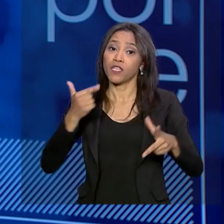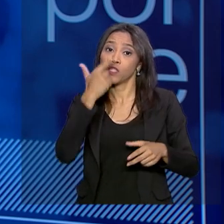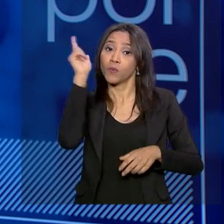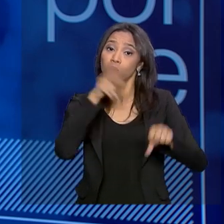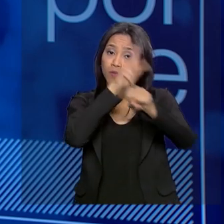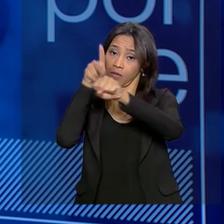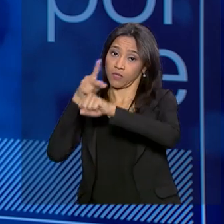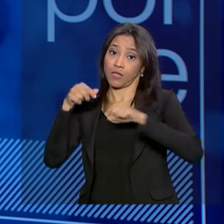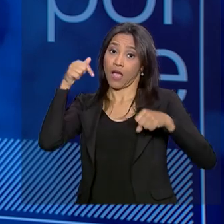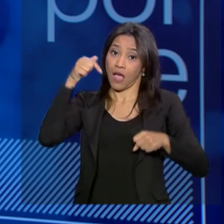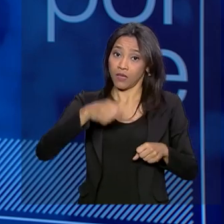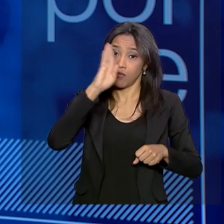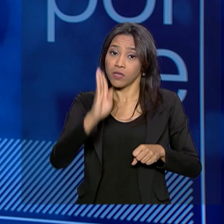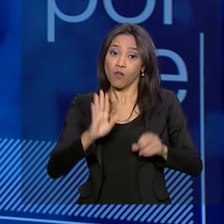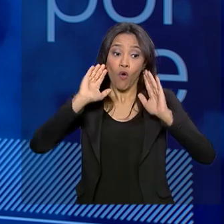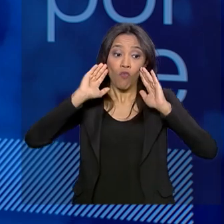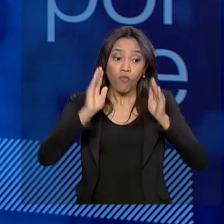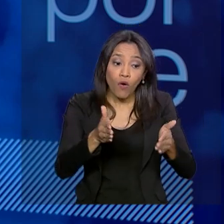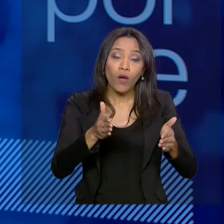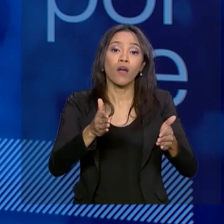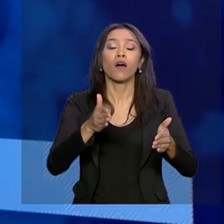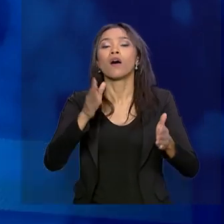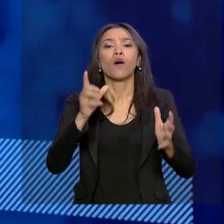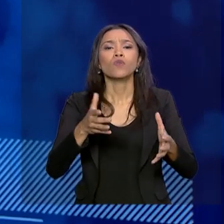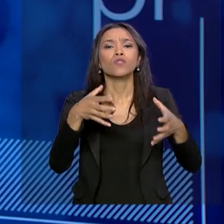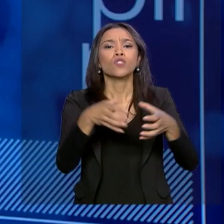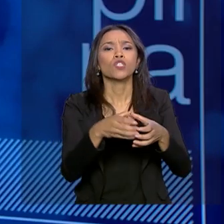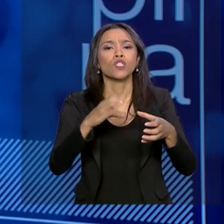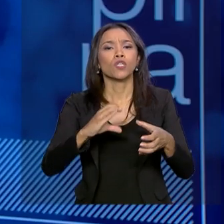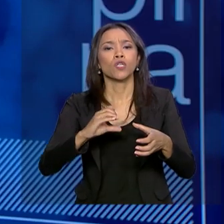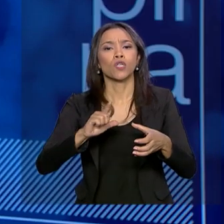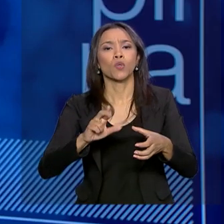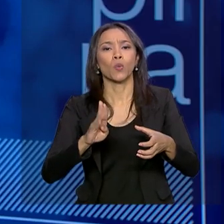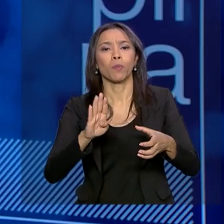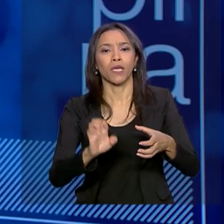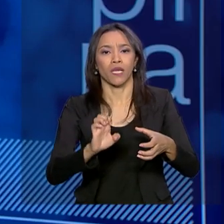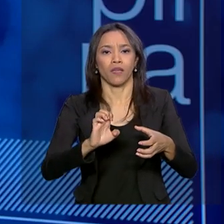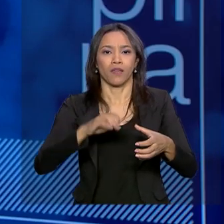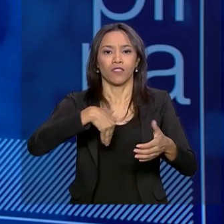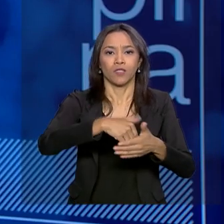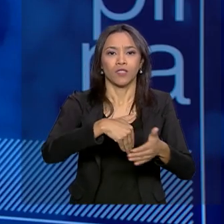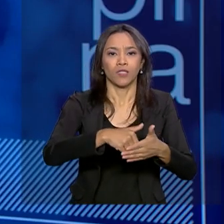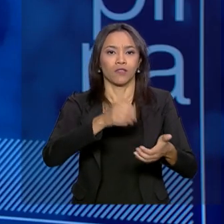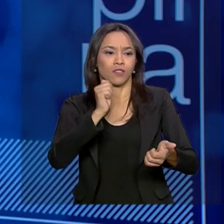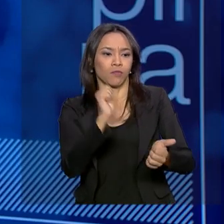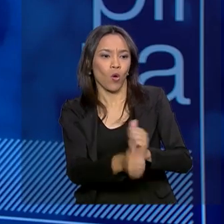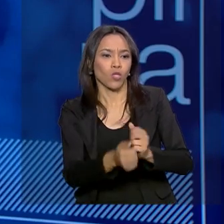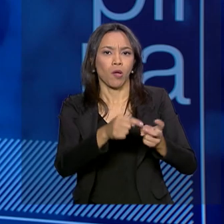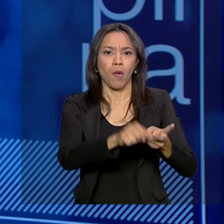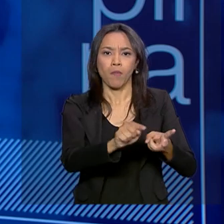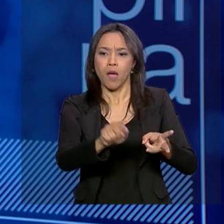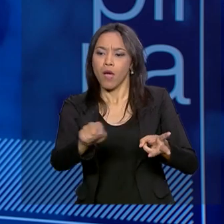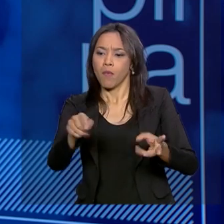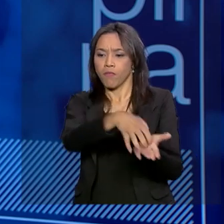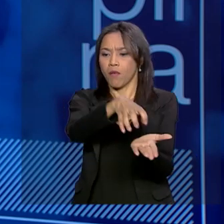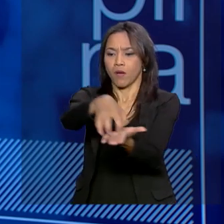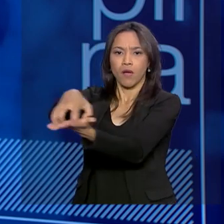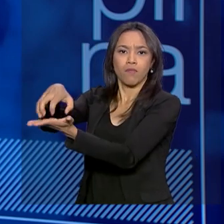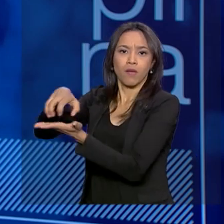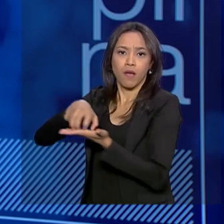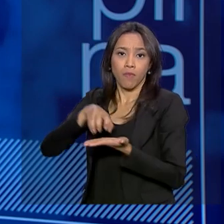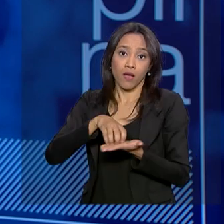clubes desenvolvem os atletas, mas a gente está buscando, com os programas sociais, a iniciação esportiva